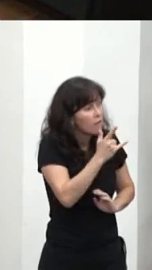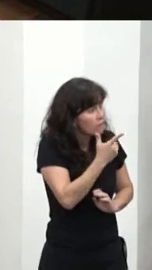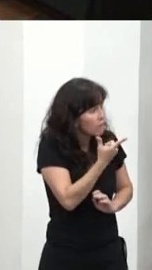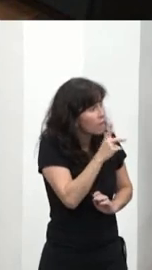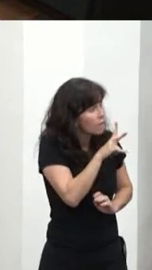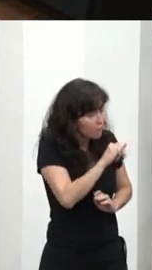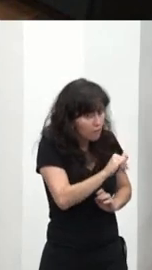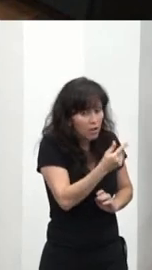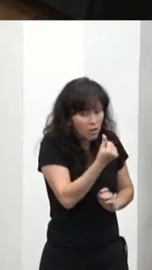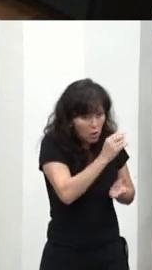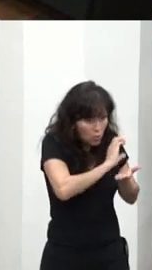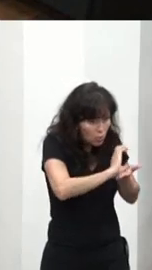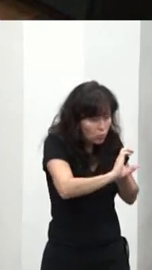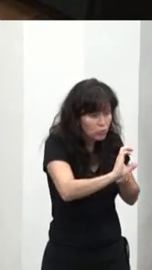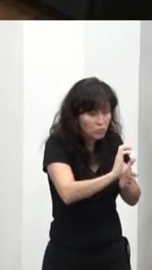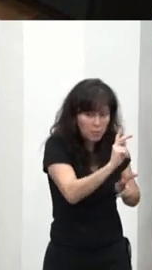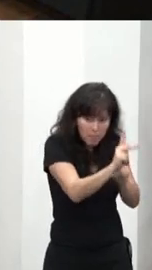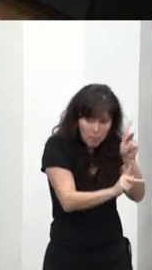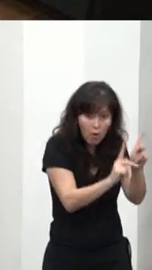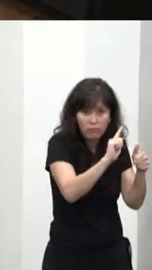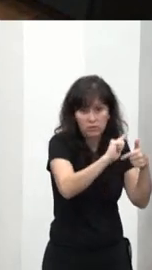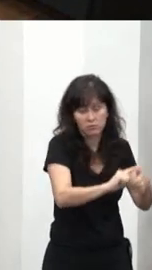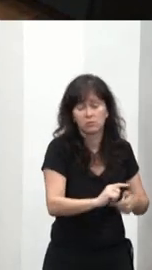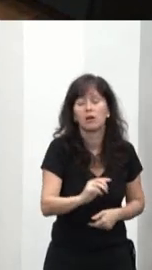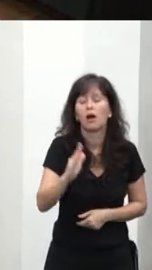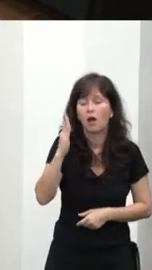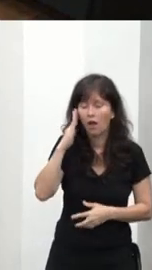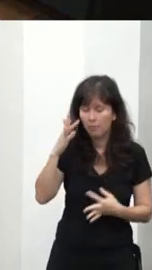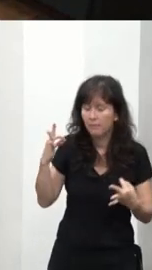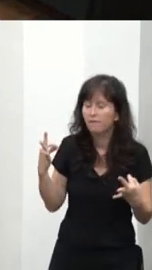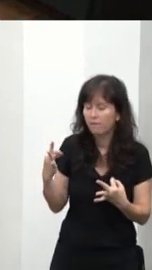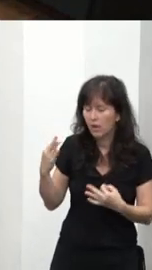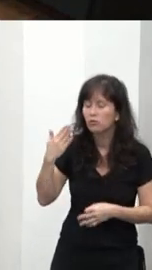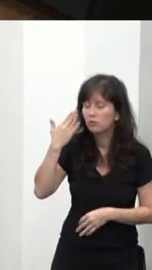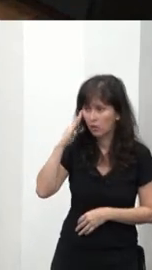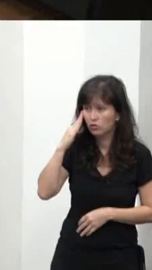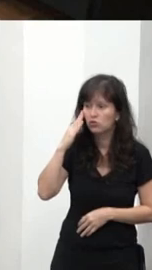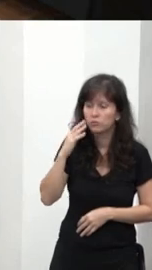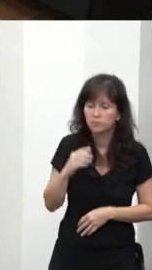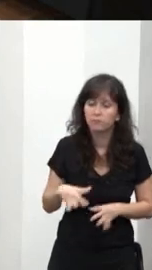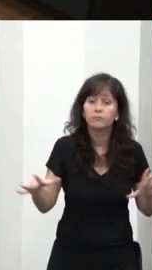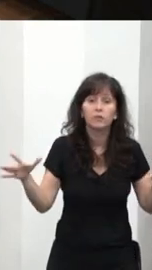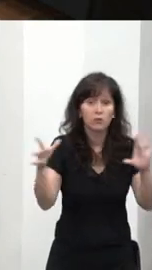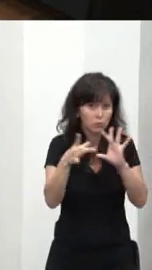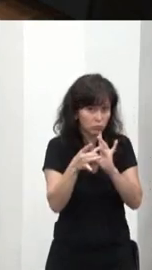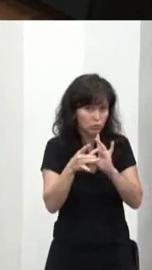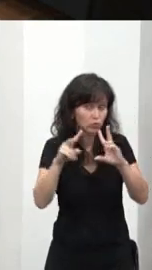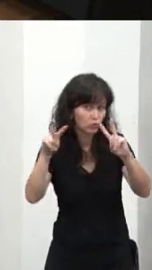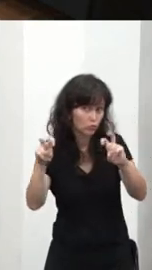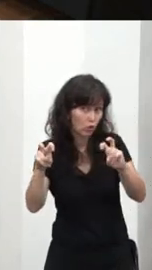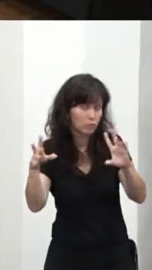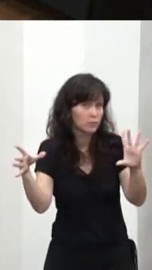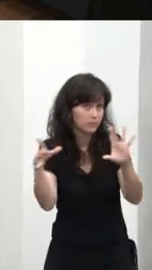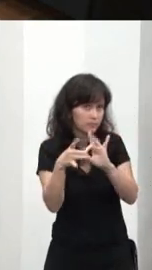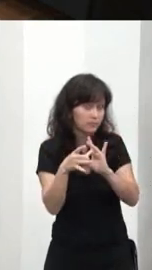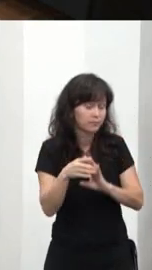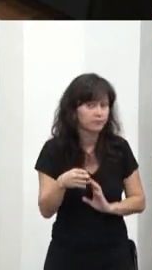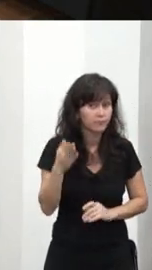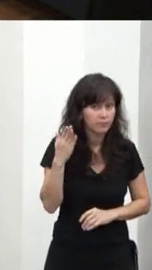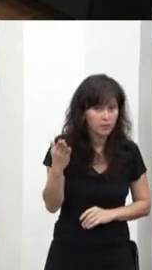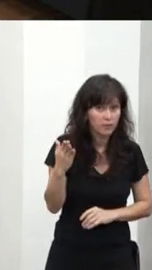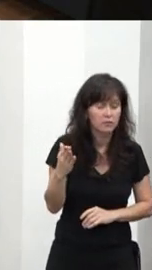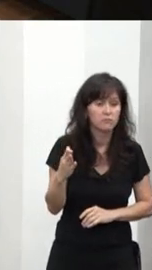sim vai ter perfeita tá ele entendi e aí dentro disso é importante Olha isso é